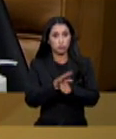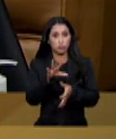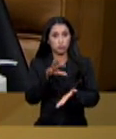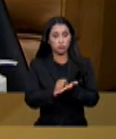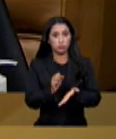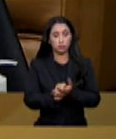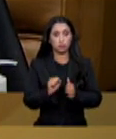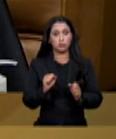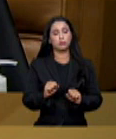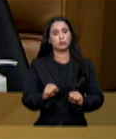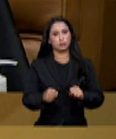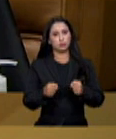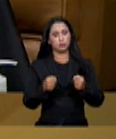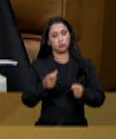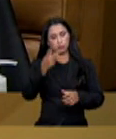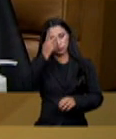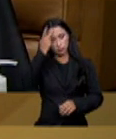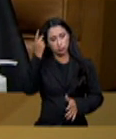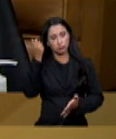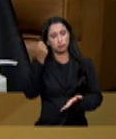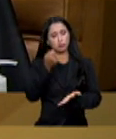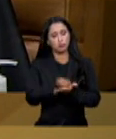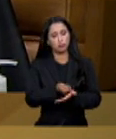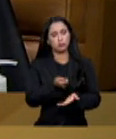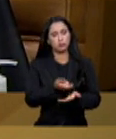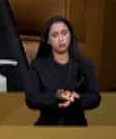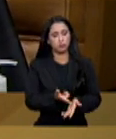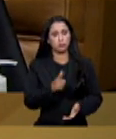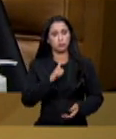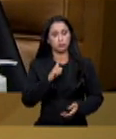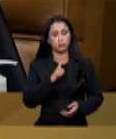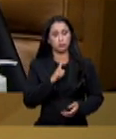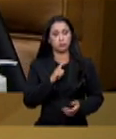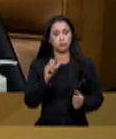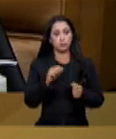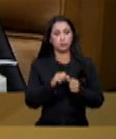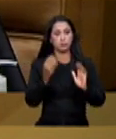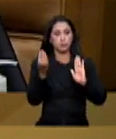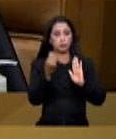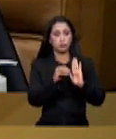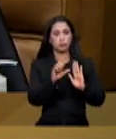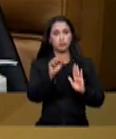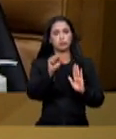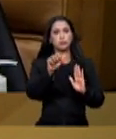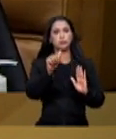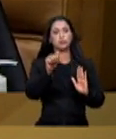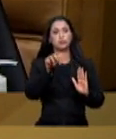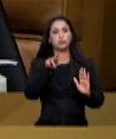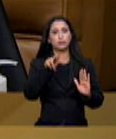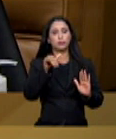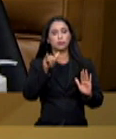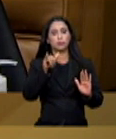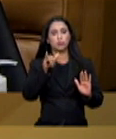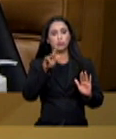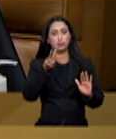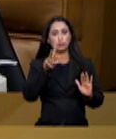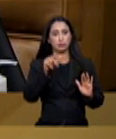Consumidor, Linhas Gerais de um Novo Direito Fundamental, publicado pela Saraiva,